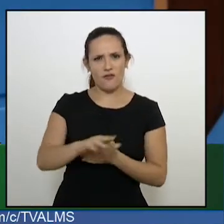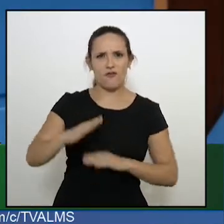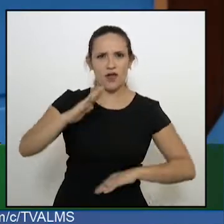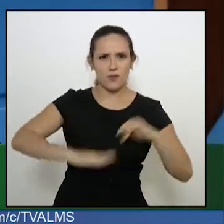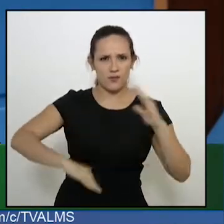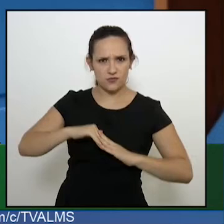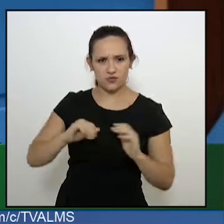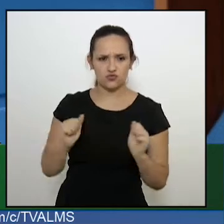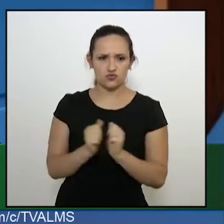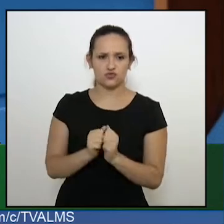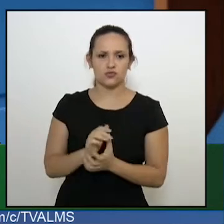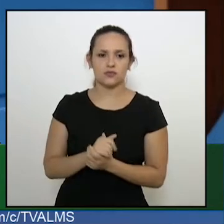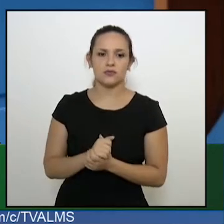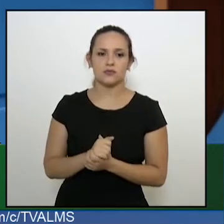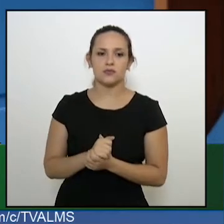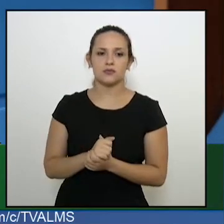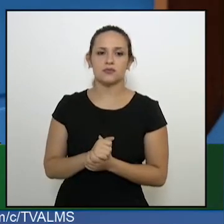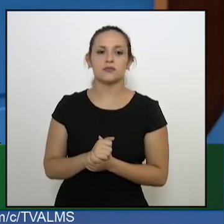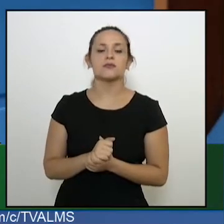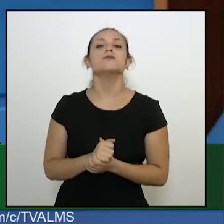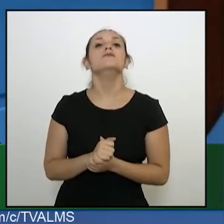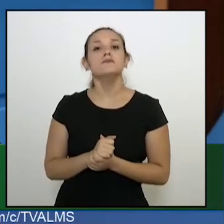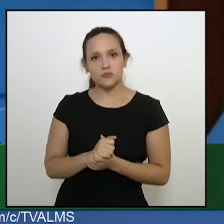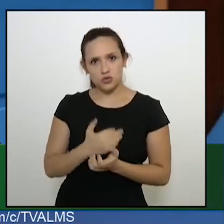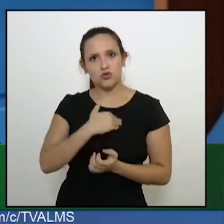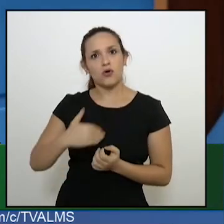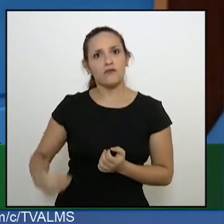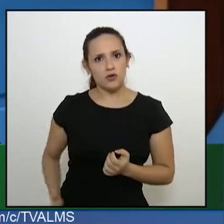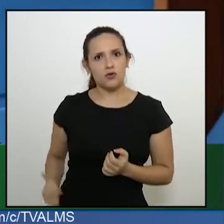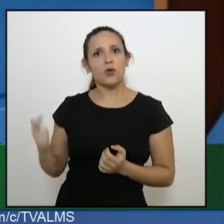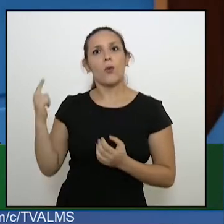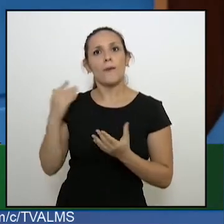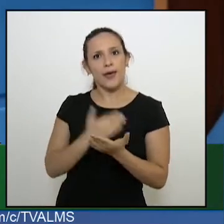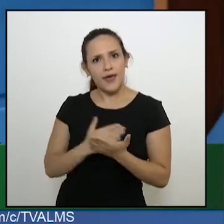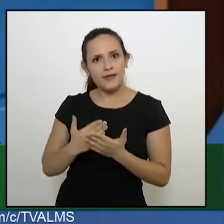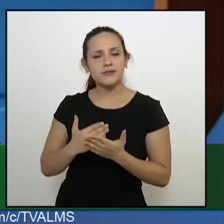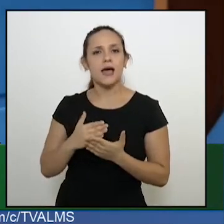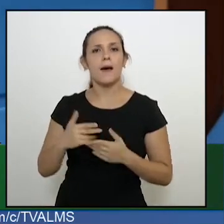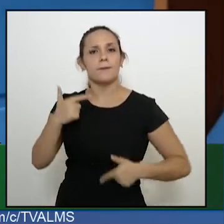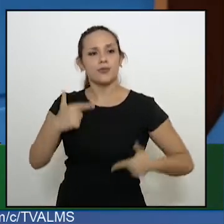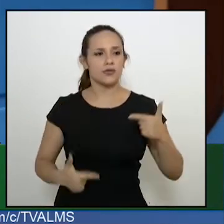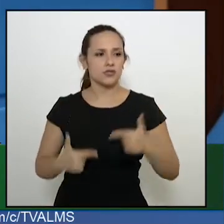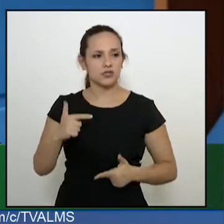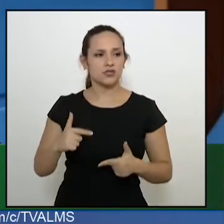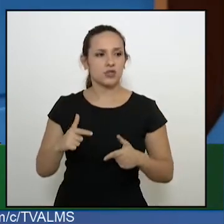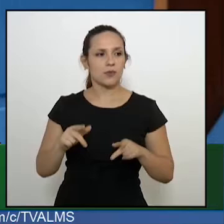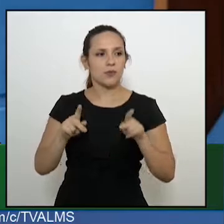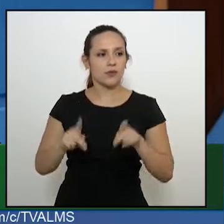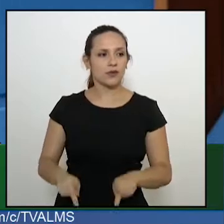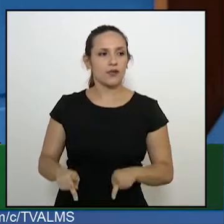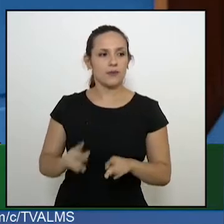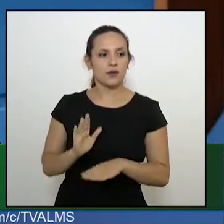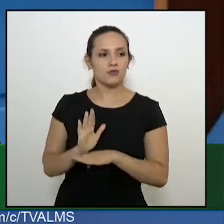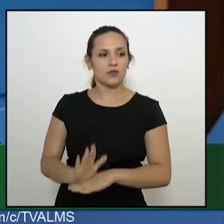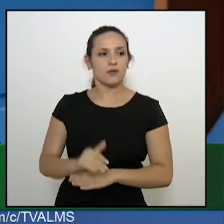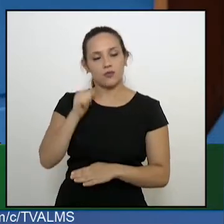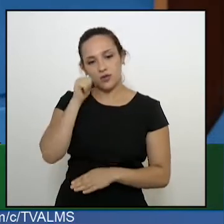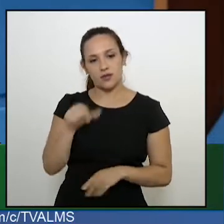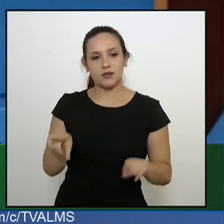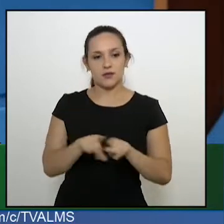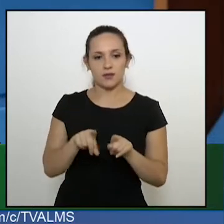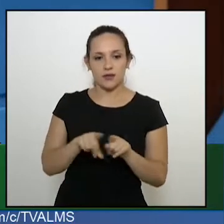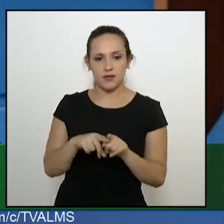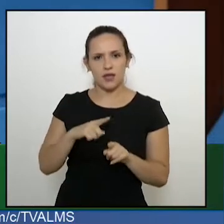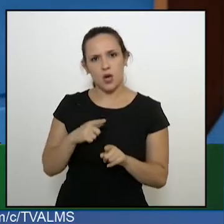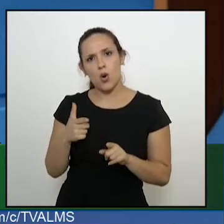do governo esteja inserida a questão das políticas para as mulheres. E também um outro projeto de